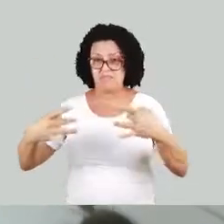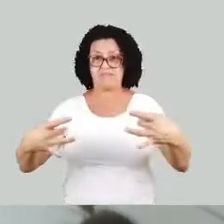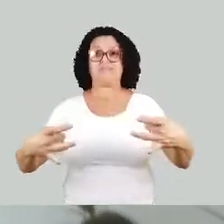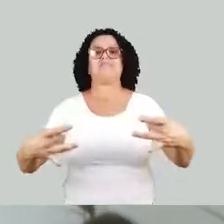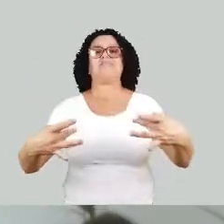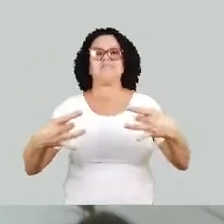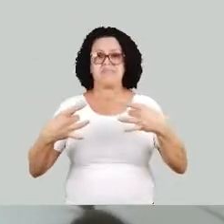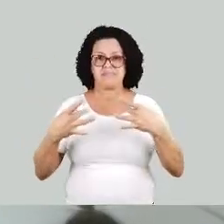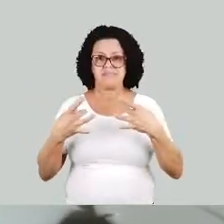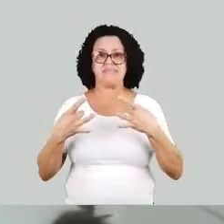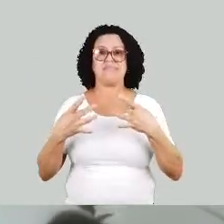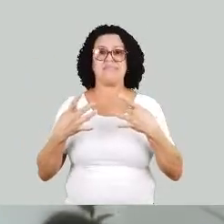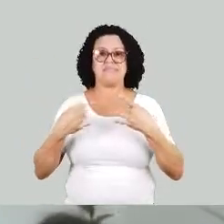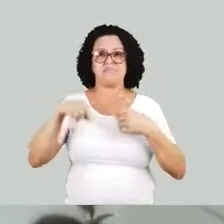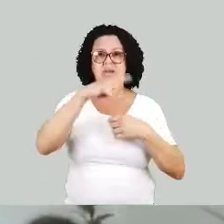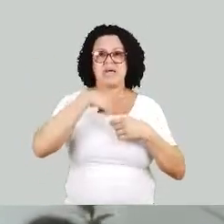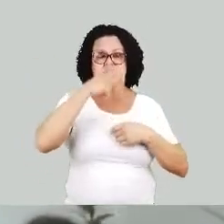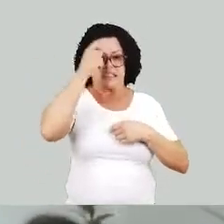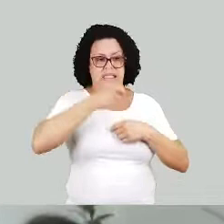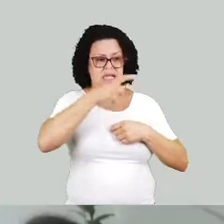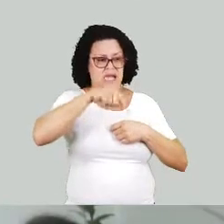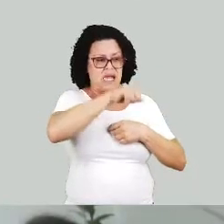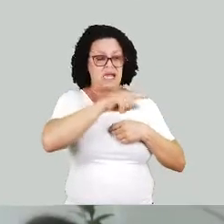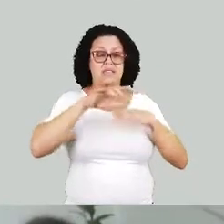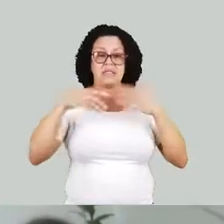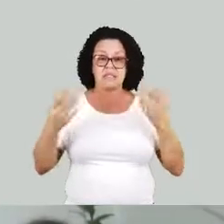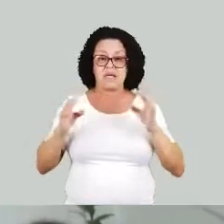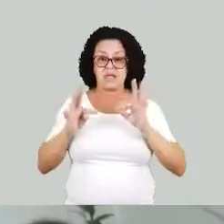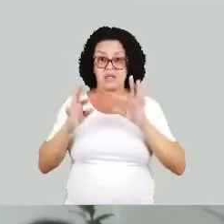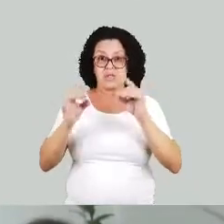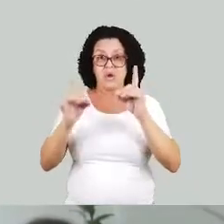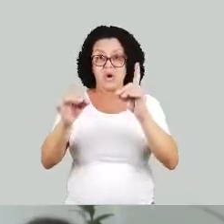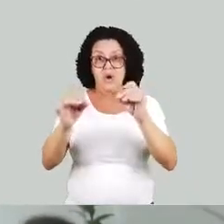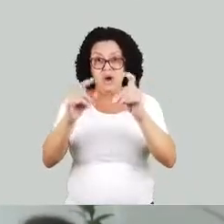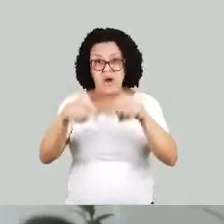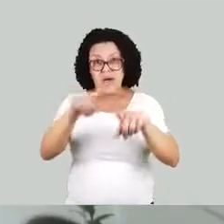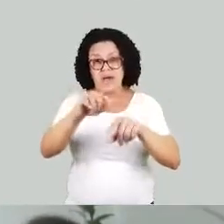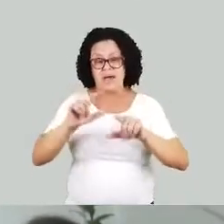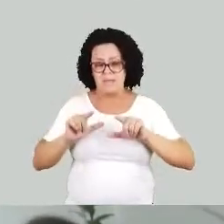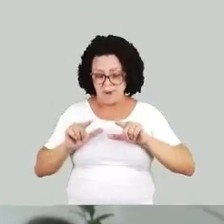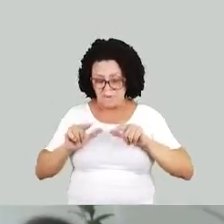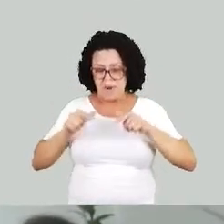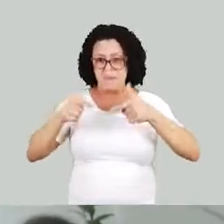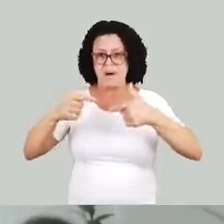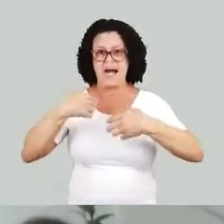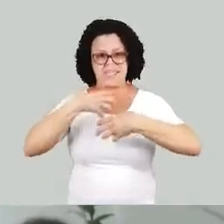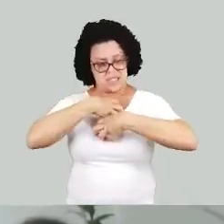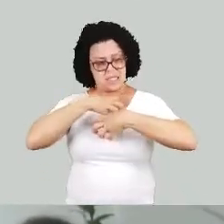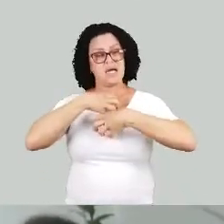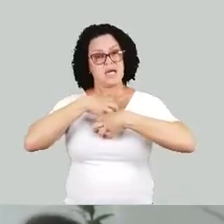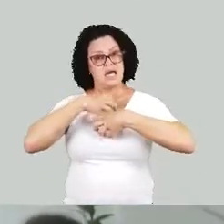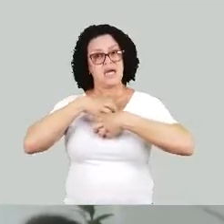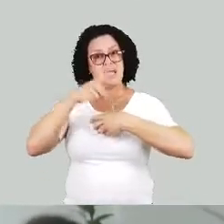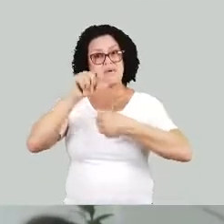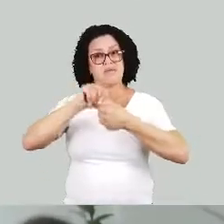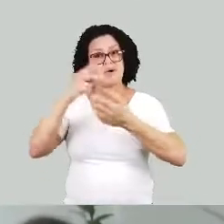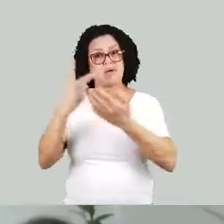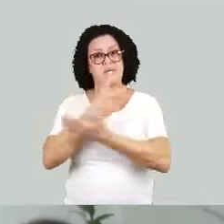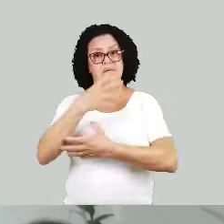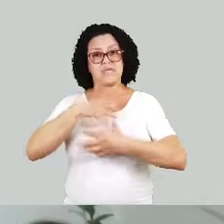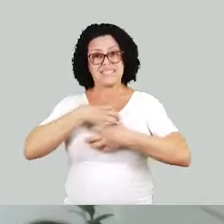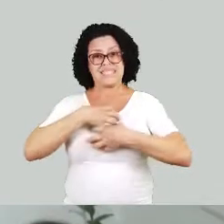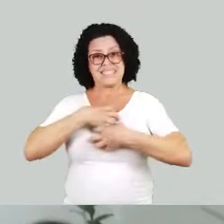Ou um ato desrespeitoso. Então, todos esses atos, esses sentimentos, eles proporcionam o que?